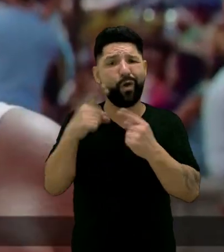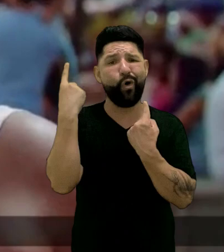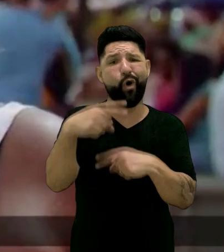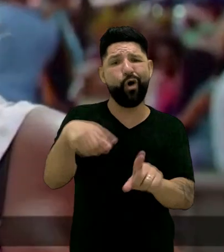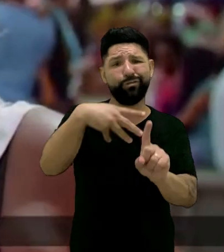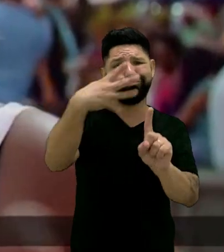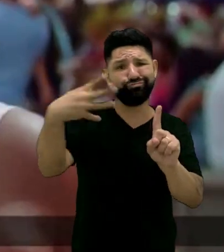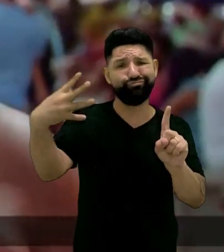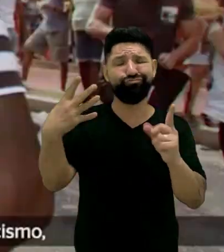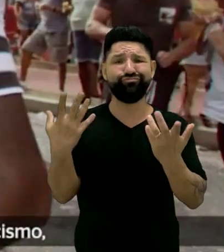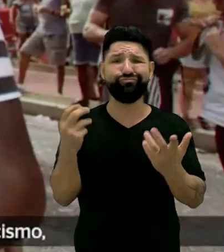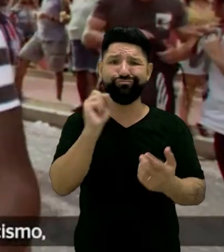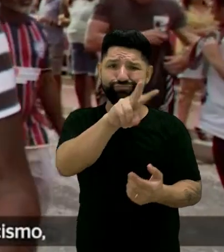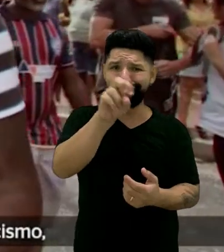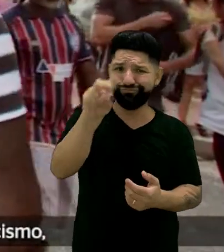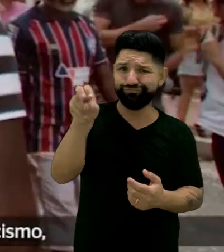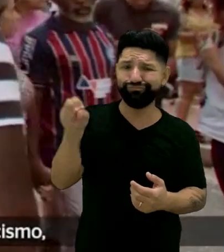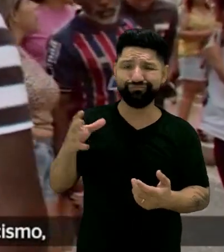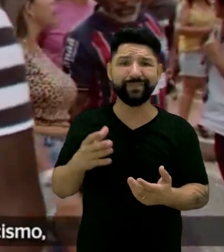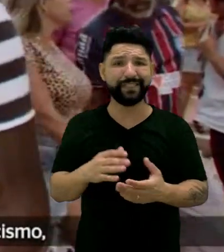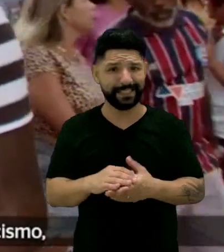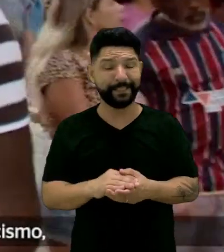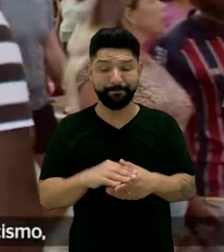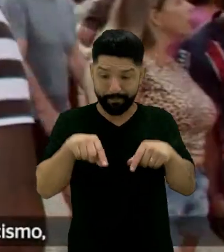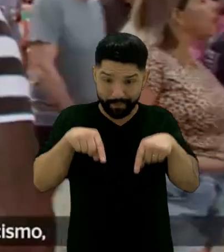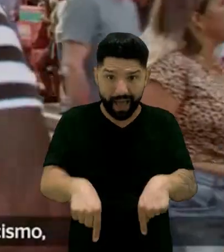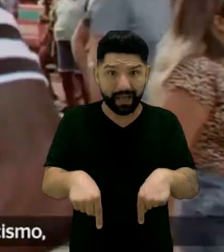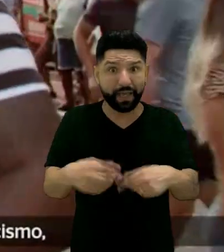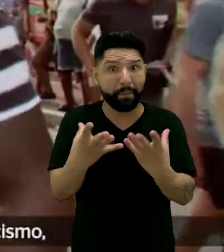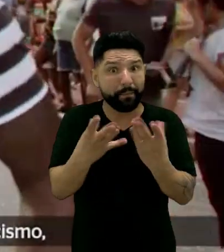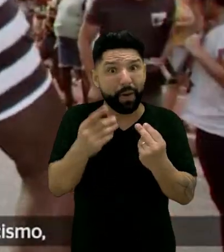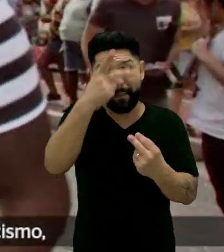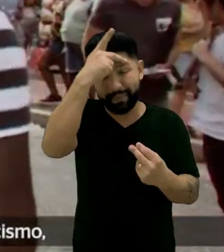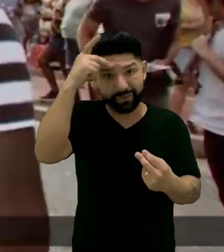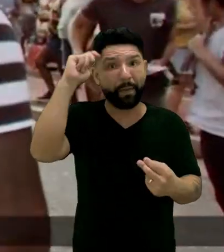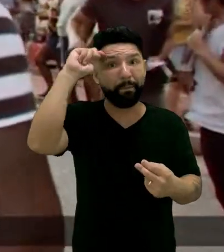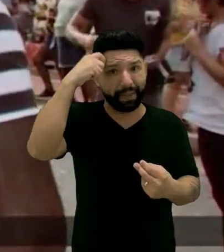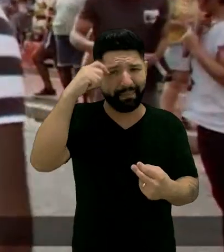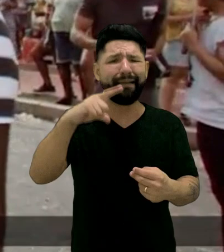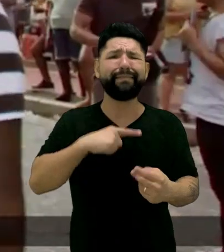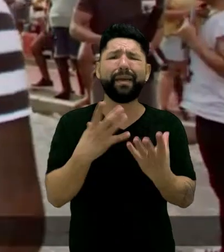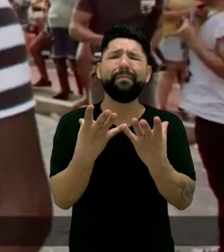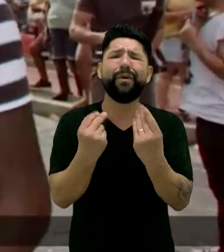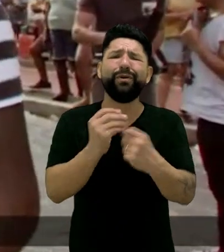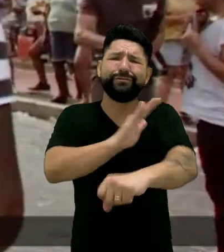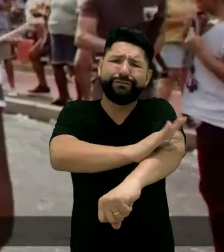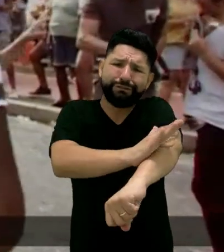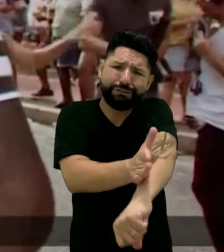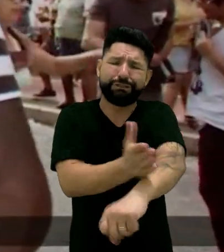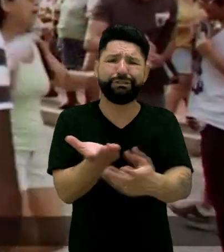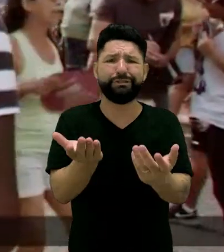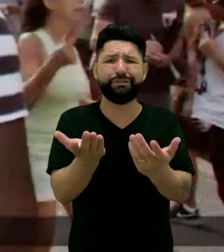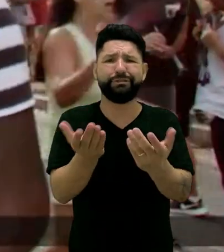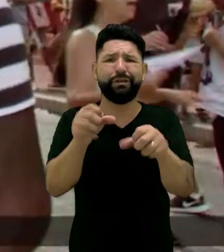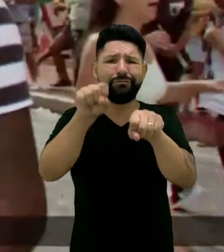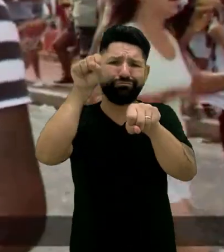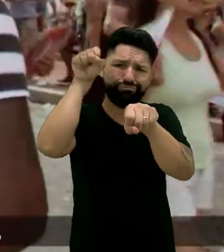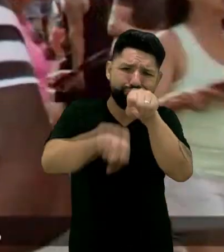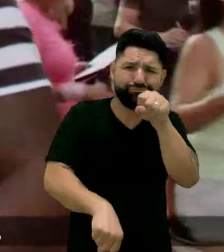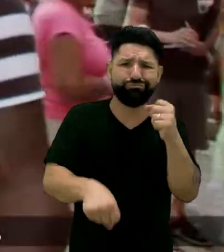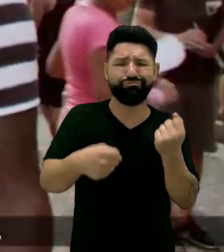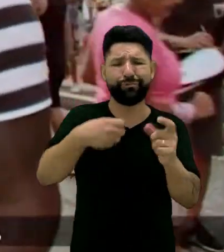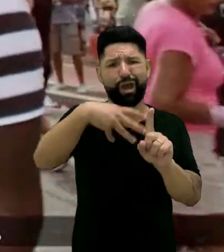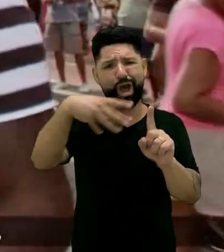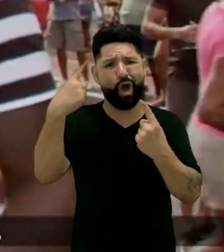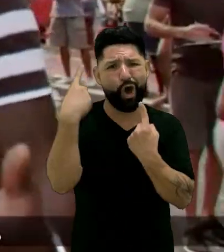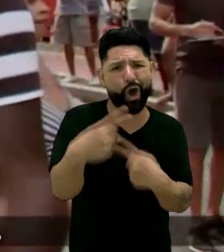homofobia acontece o tempo todo no circuito. Nessa cidade, que é uma cidade muito preta, mas que tem muitos casos de racismo, de homofobia, de machismo, então